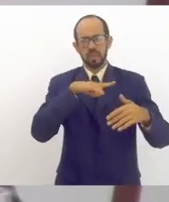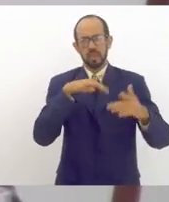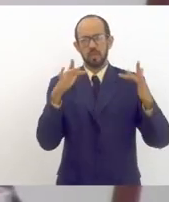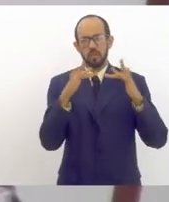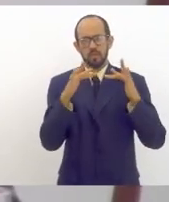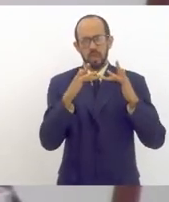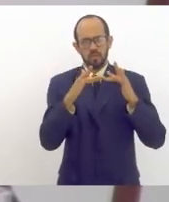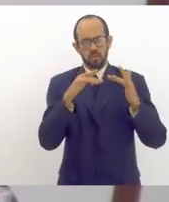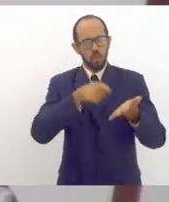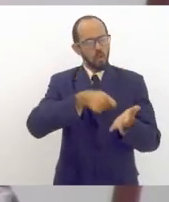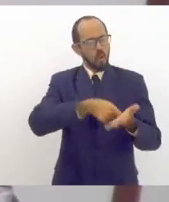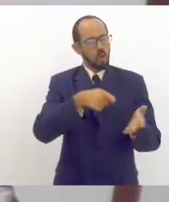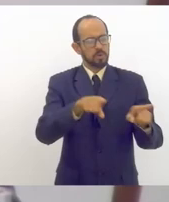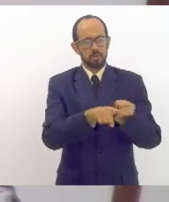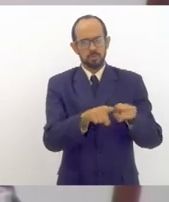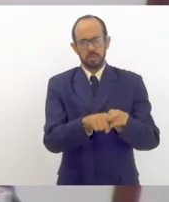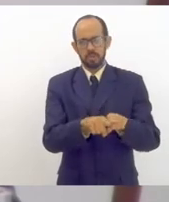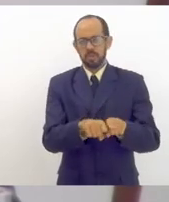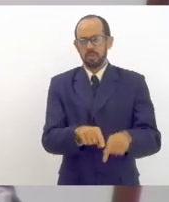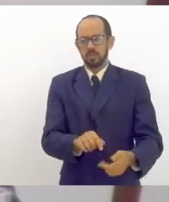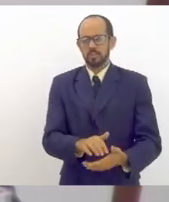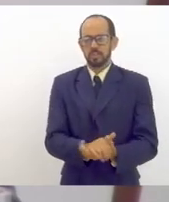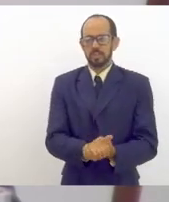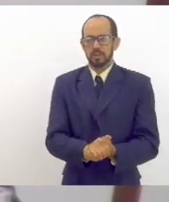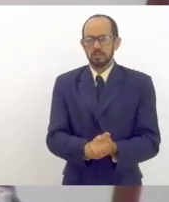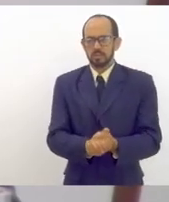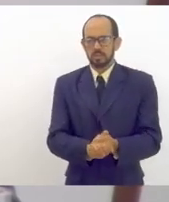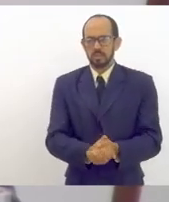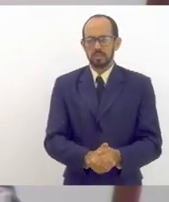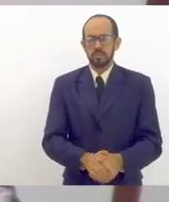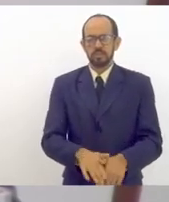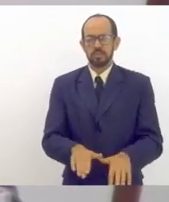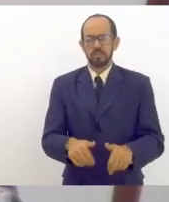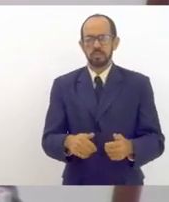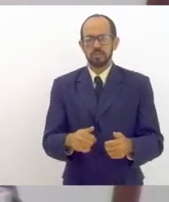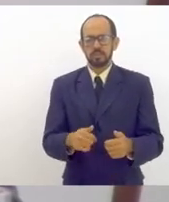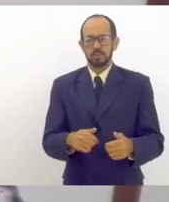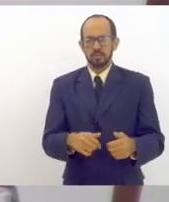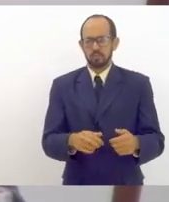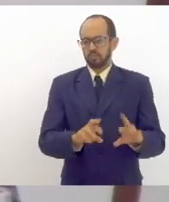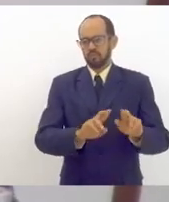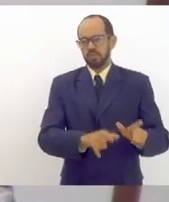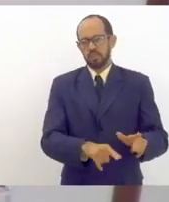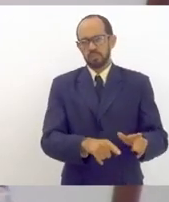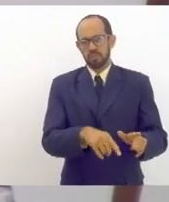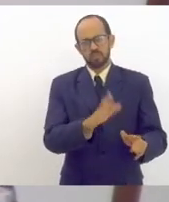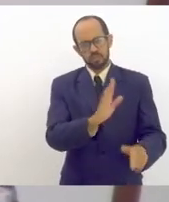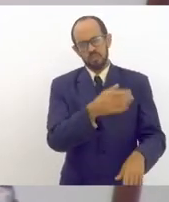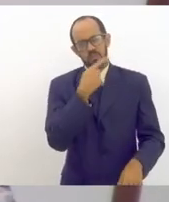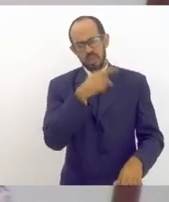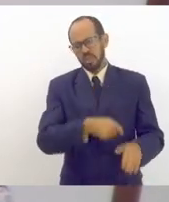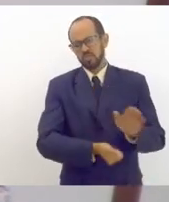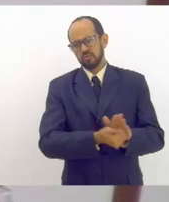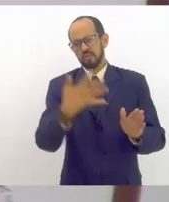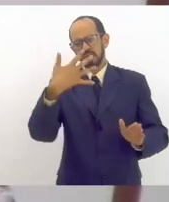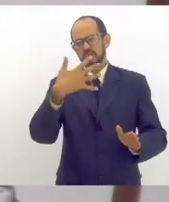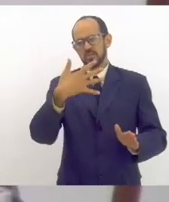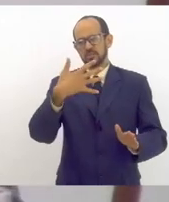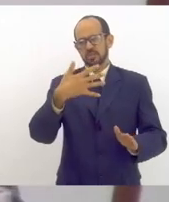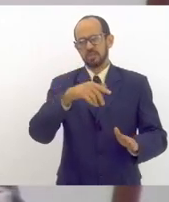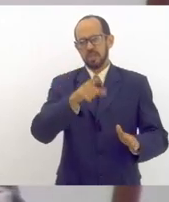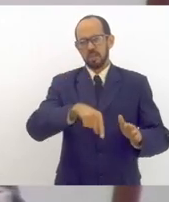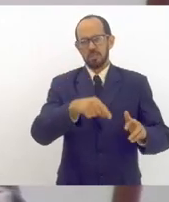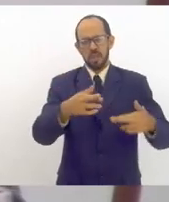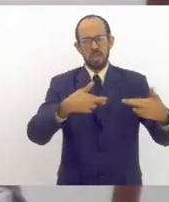cobra também quanto mais força a gente tiver melhor não quero ser o herói sozinho não pelo contrário eu acho que isso aí eu já falei 200 vezes a relação que se